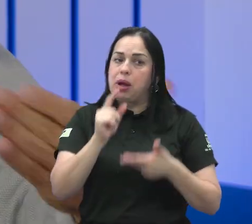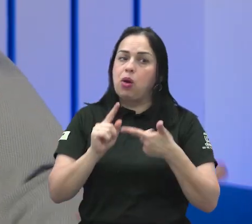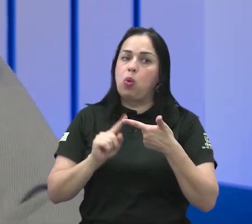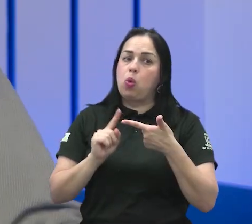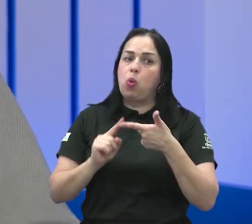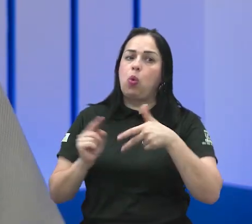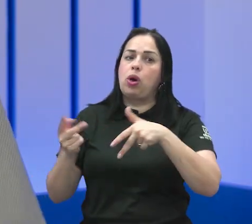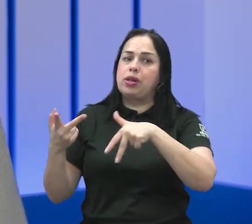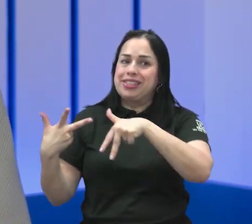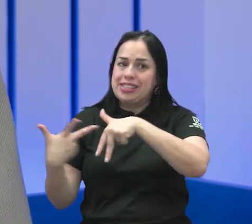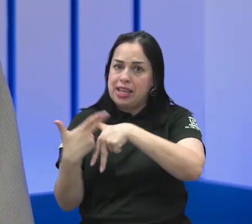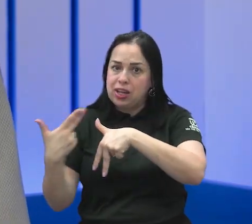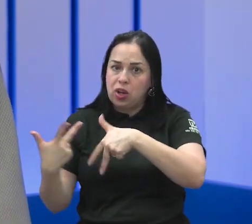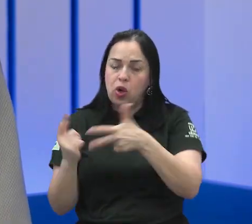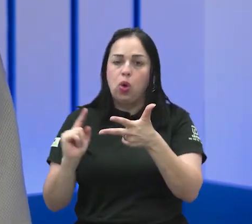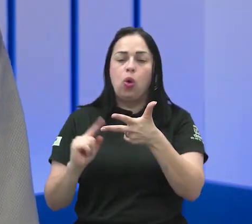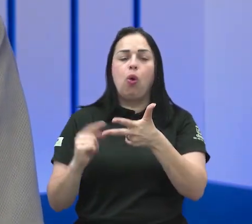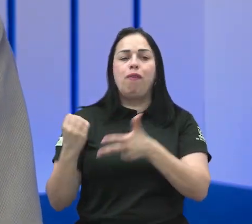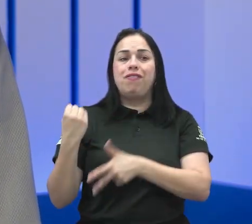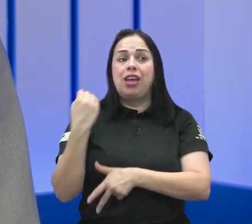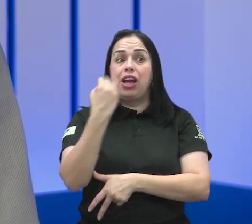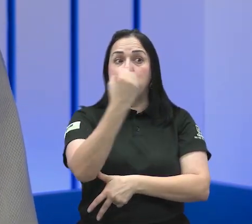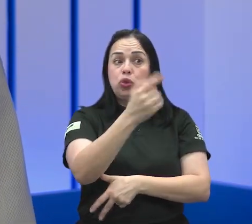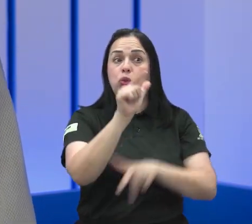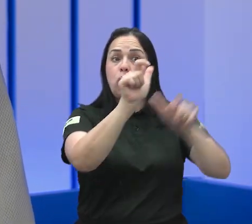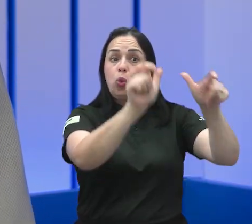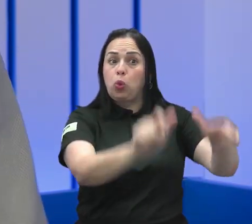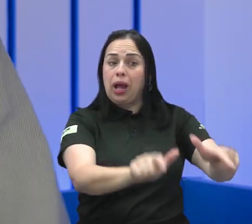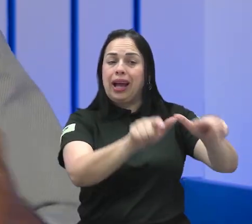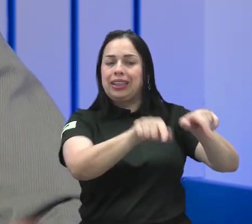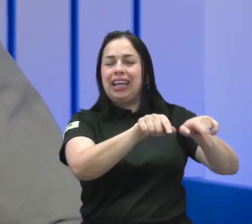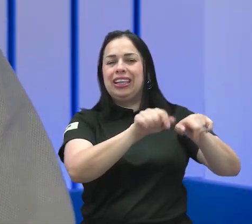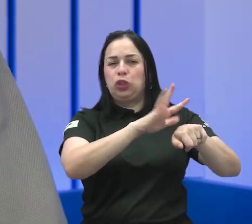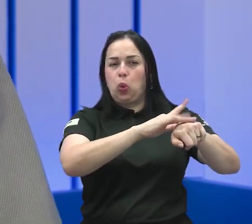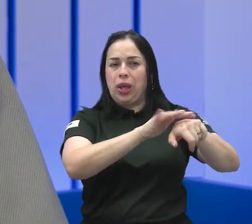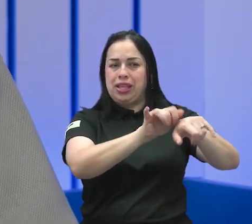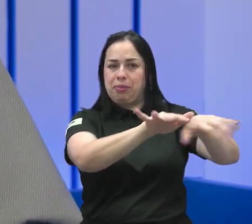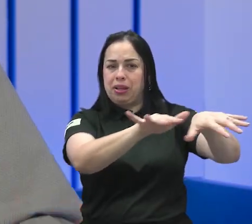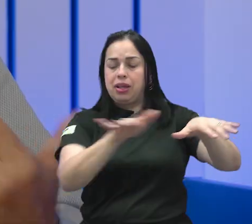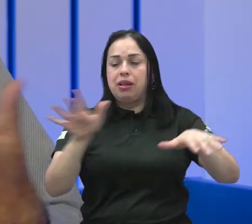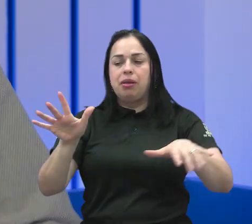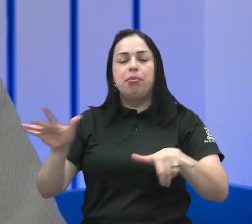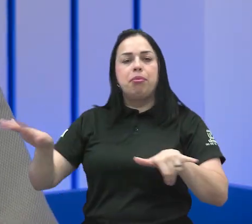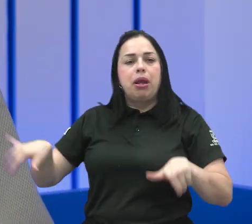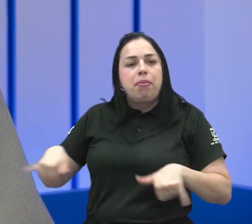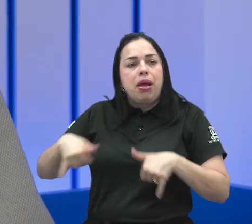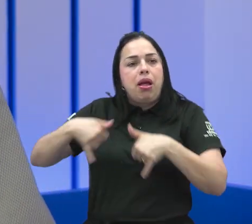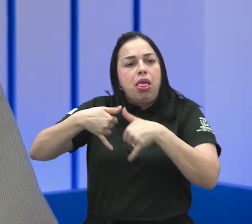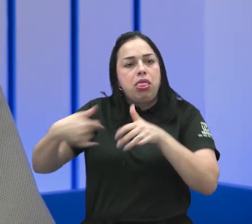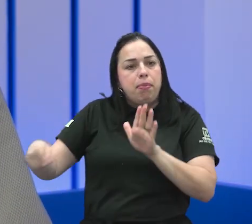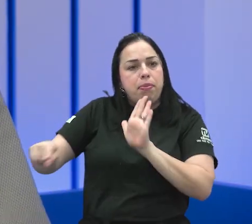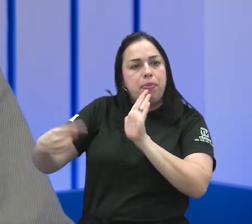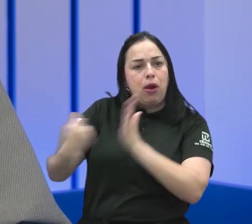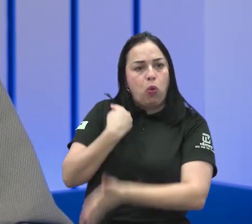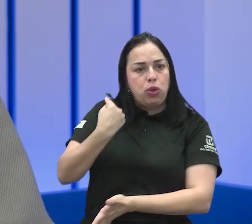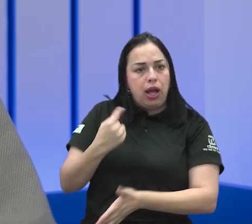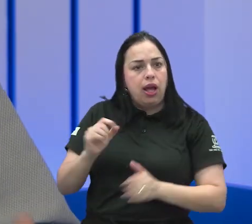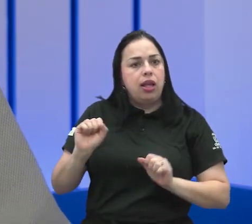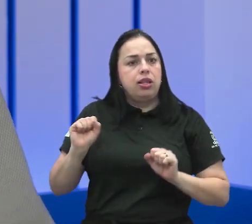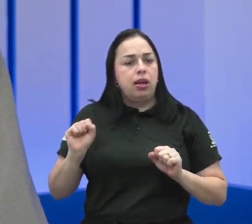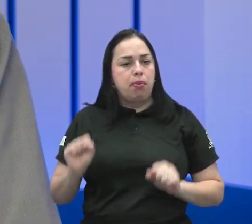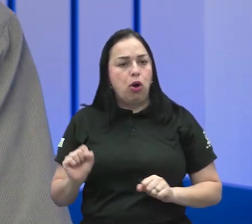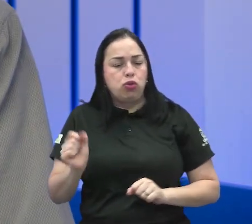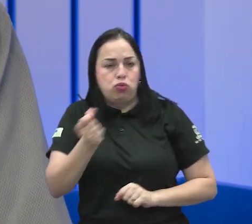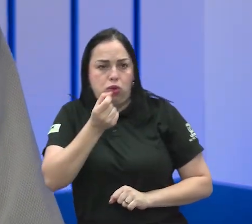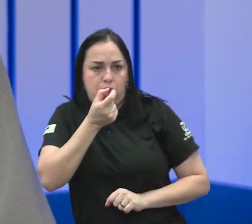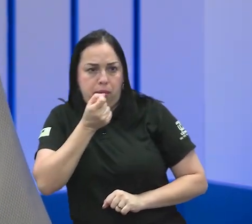algum tipo de cirurgia, ou se viajou para alguma área endêmica de alguma doença, entrar em contato conosco antes e perguntar, olha,